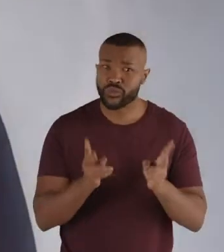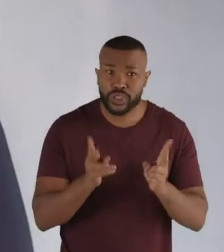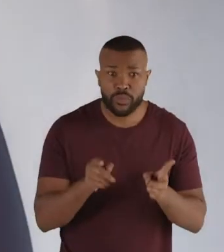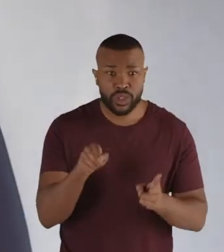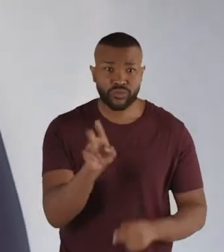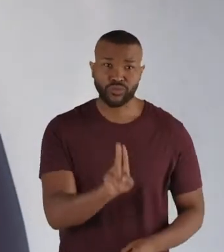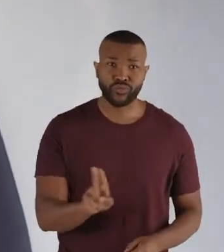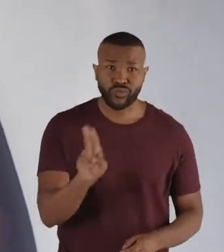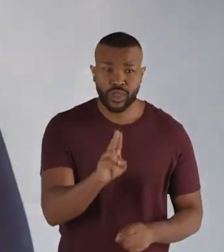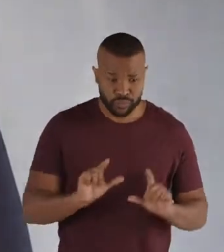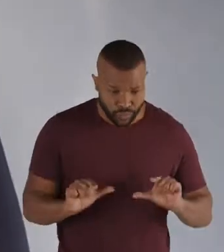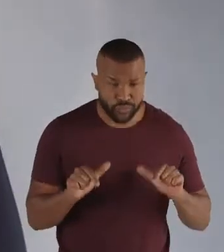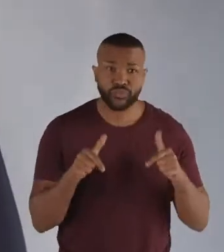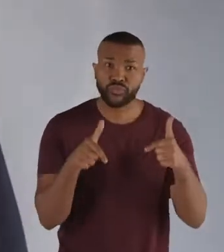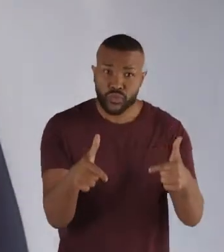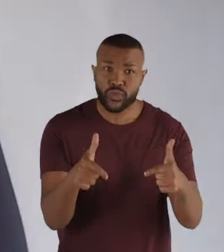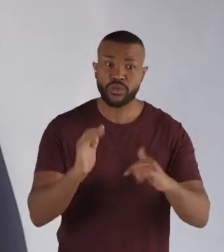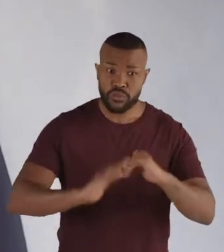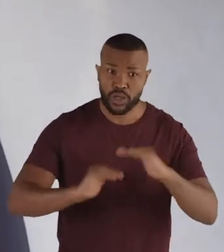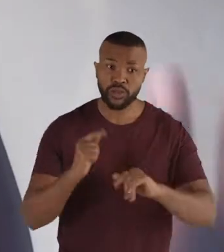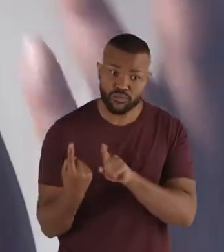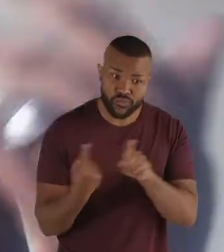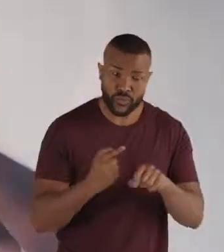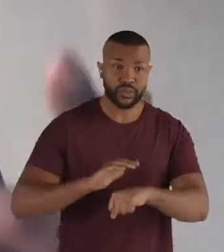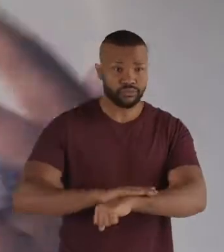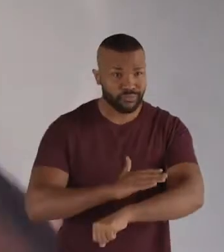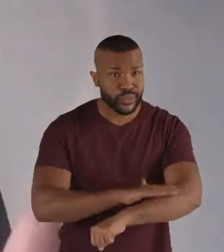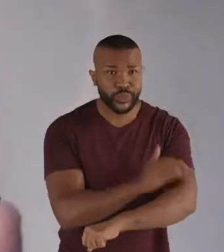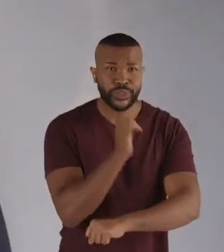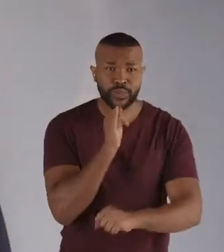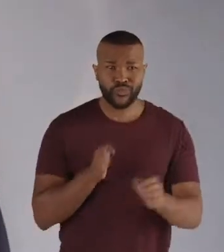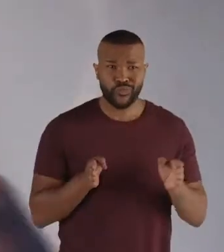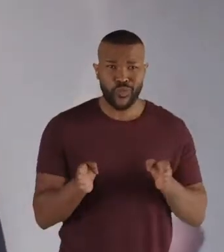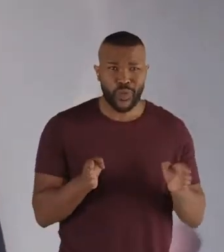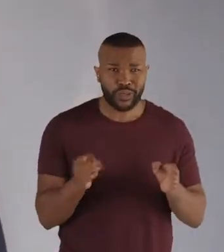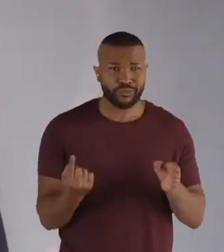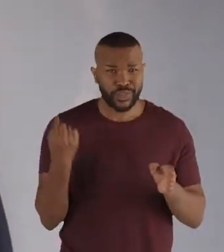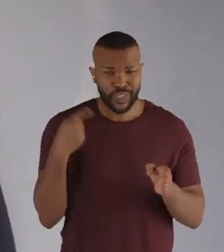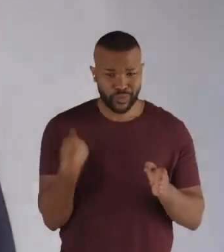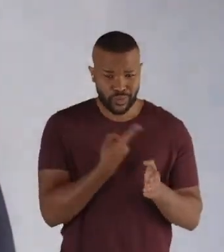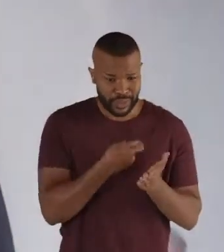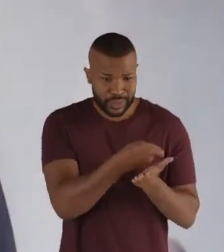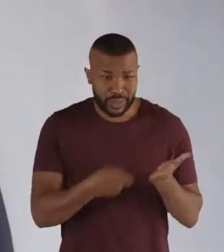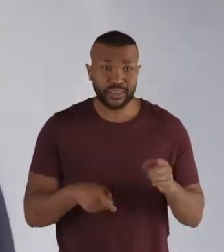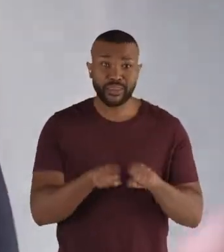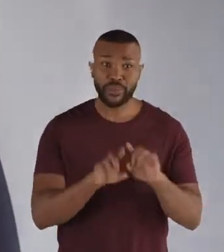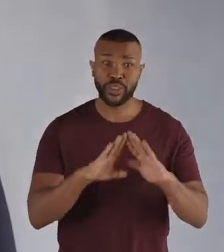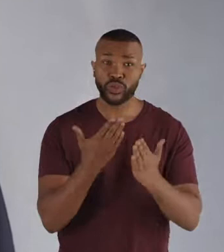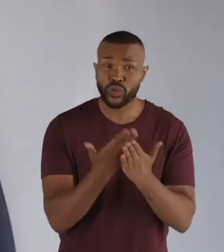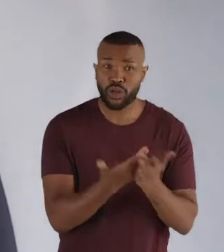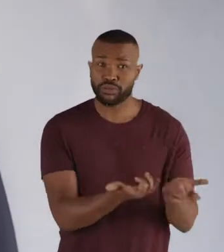uma plataforma de luta da ação antirracista, mesmo nos momentos em que, para nós, a escrita e a escola